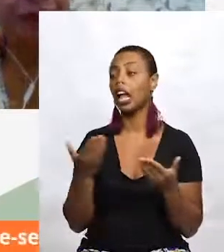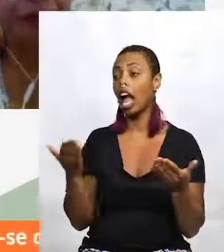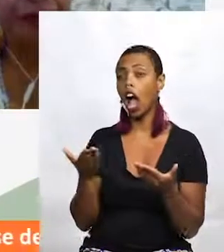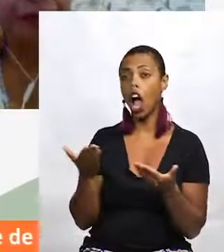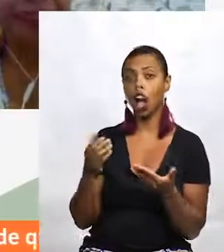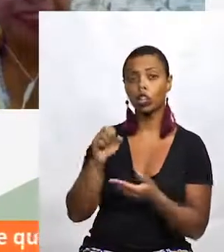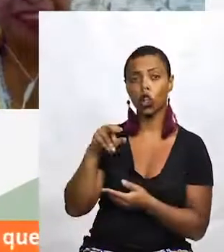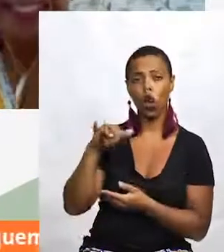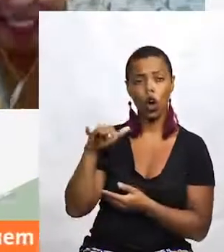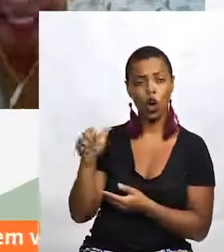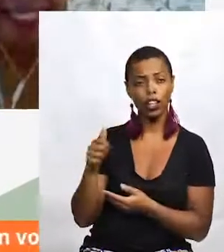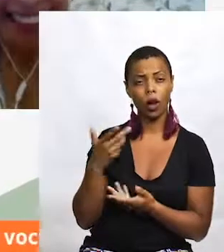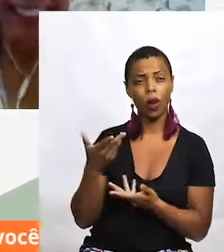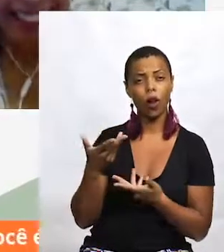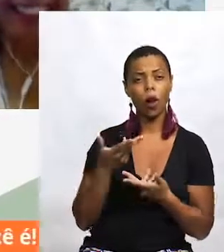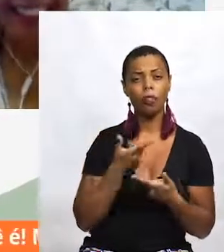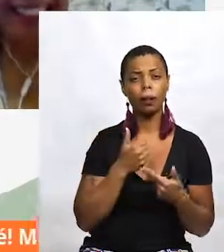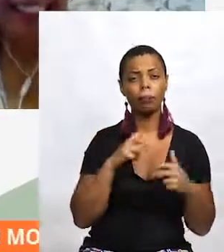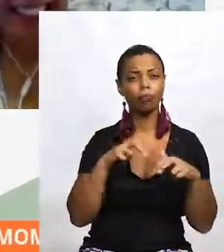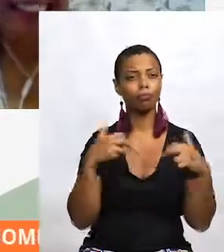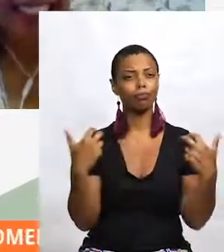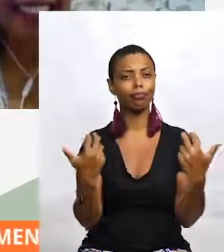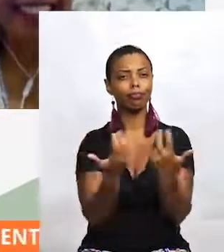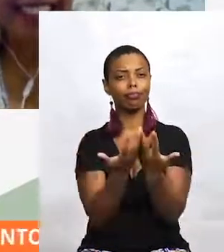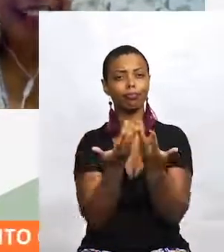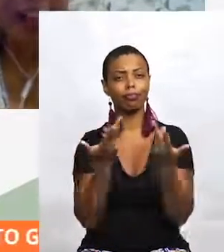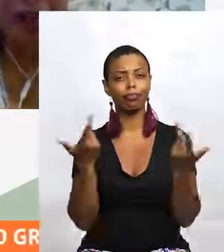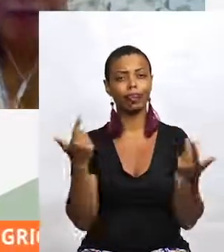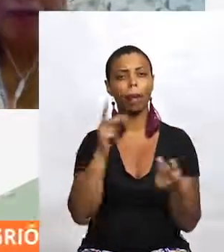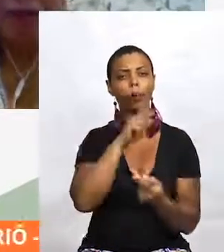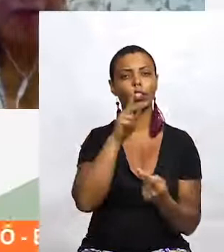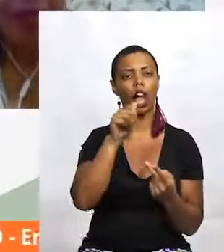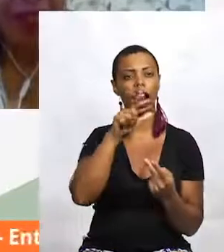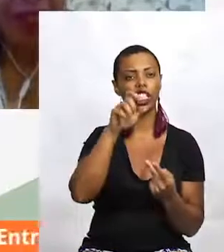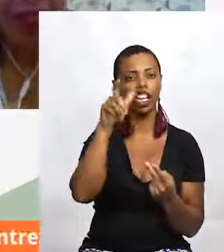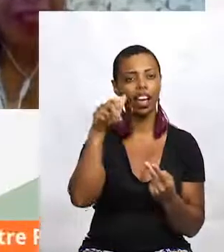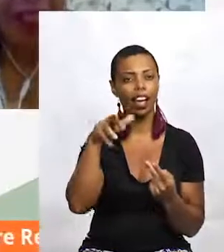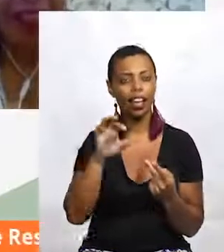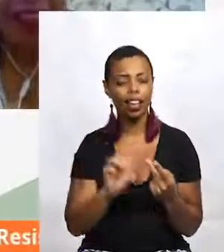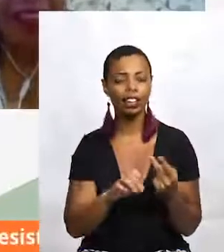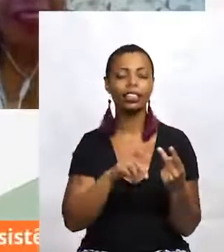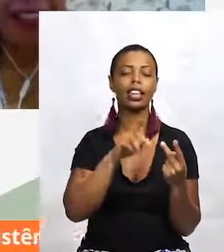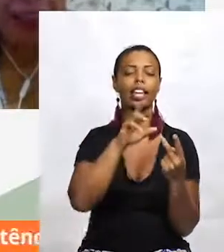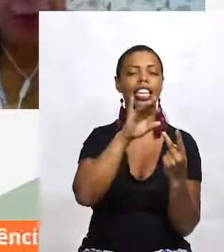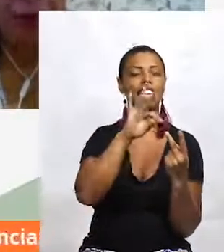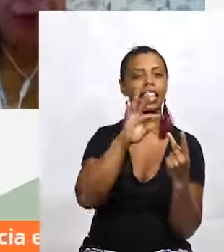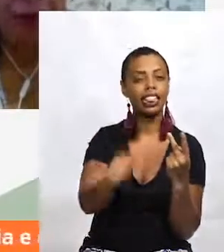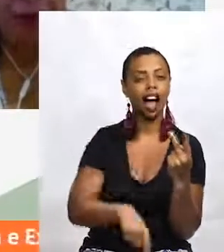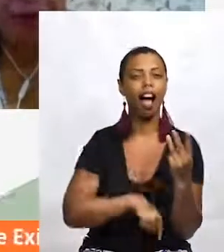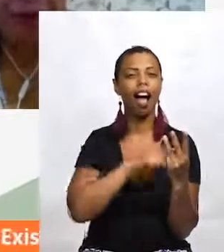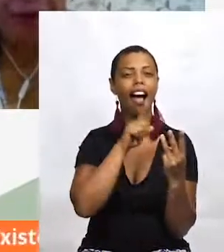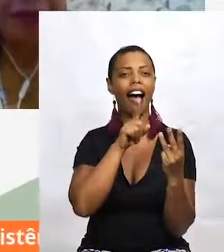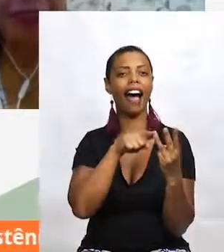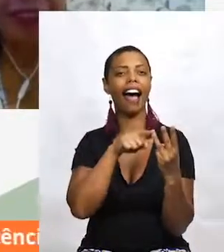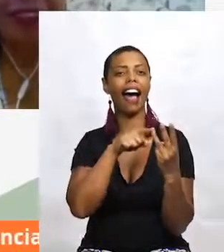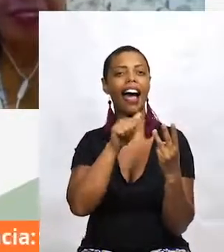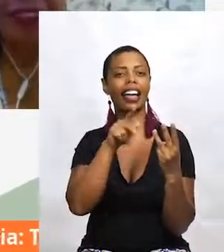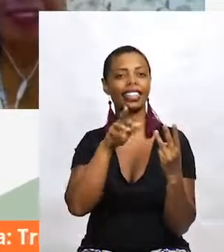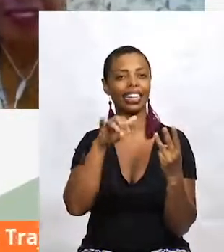para ficar essa mesa aqui incrível: professor Alexandre, professora Rita de Cássia,